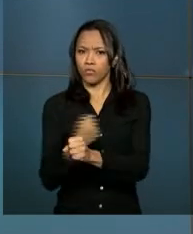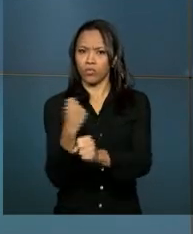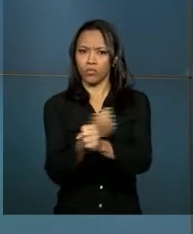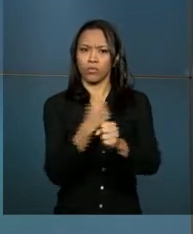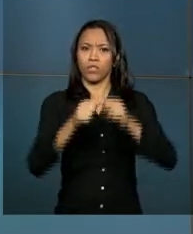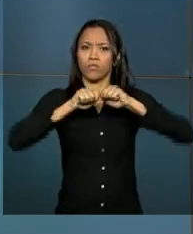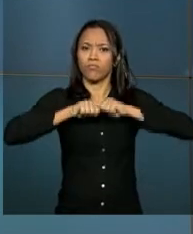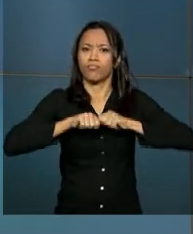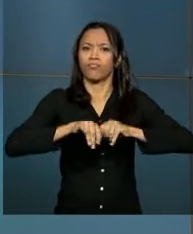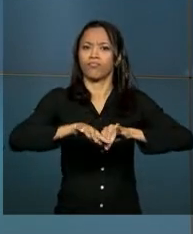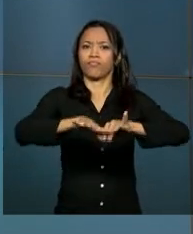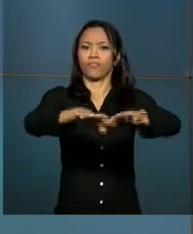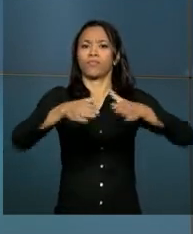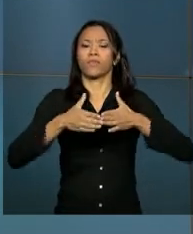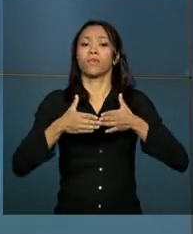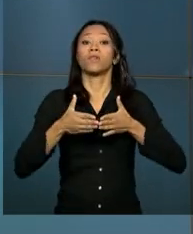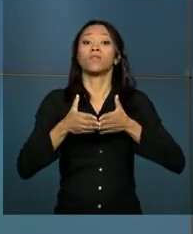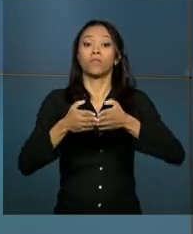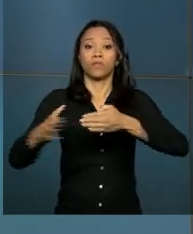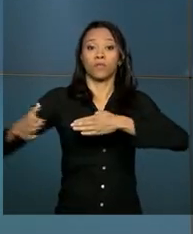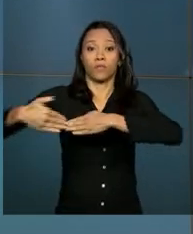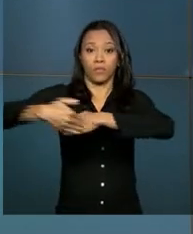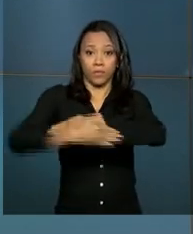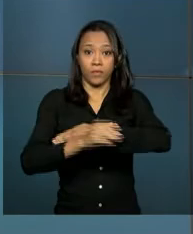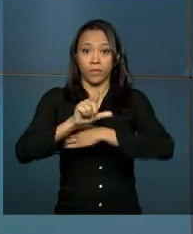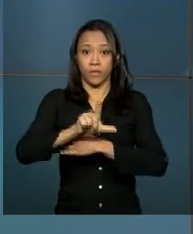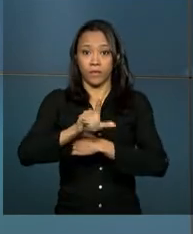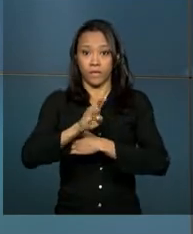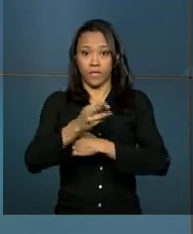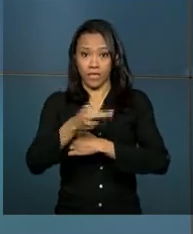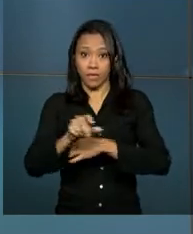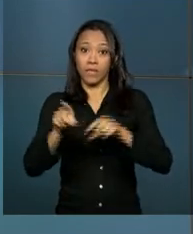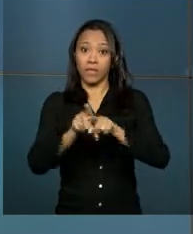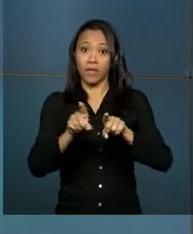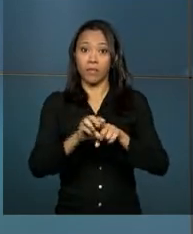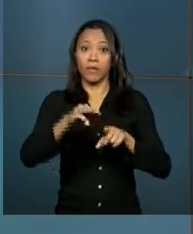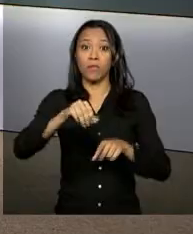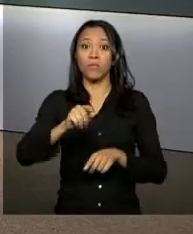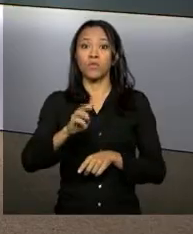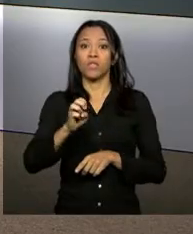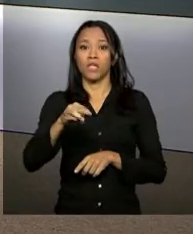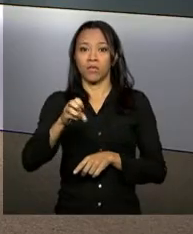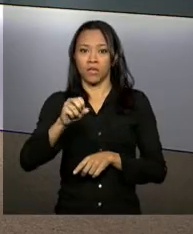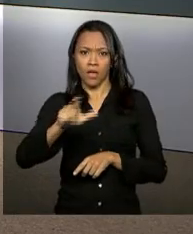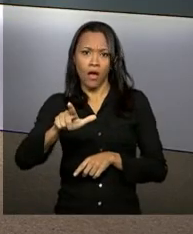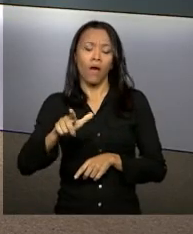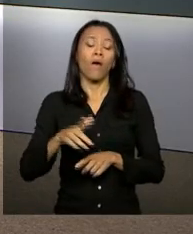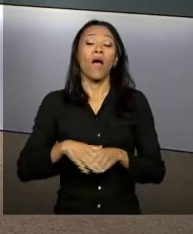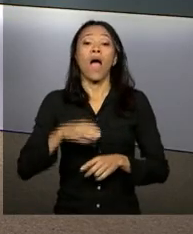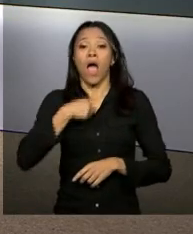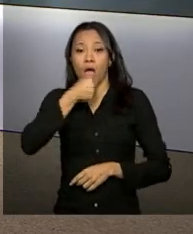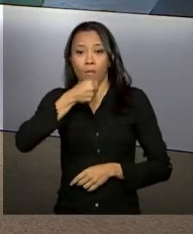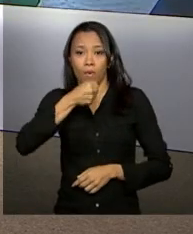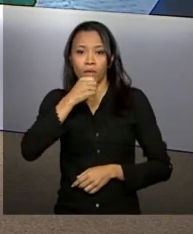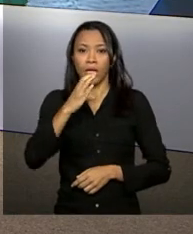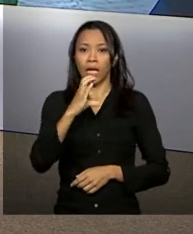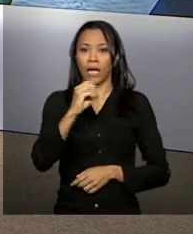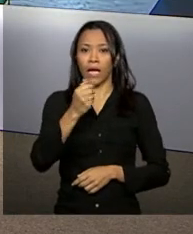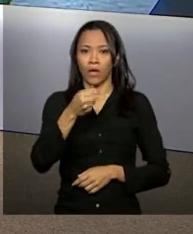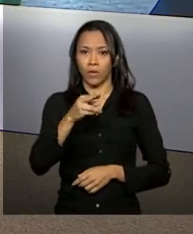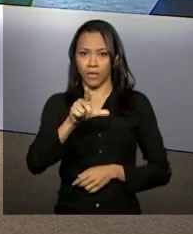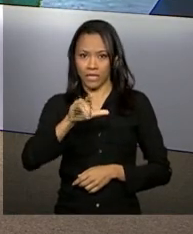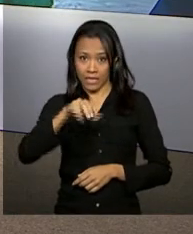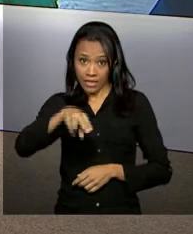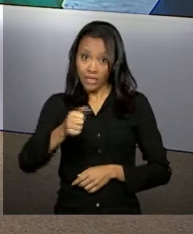de expansão dos terminais privados do grupo libra e da multi terminais a repórter Carolina Rocha está no terminal